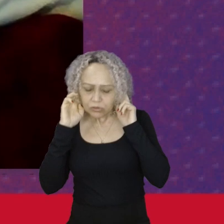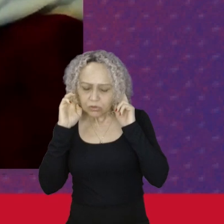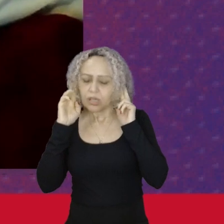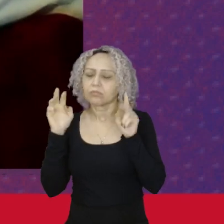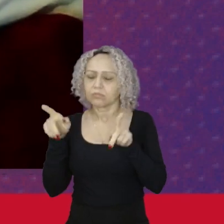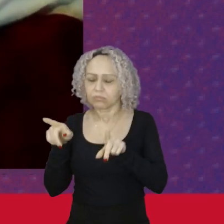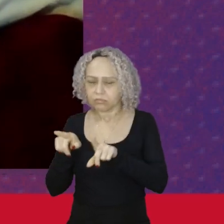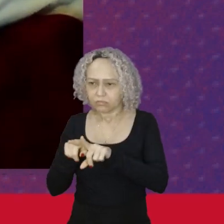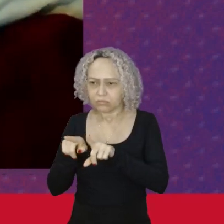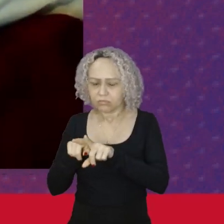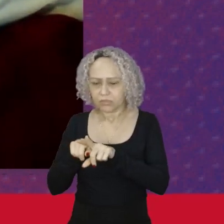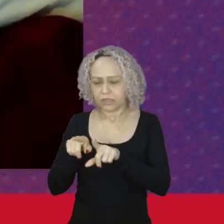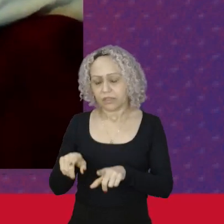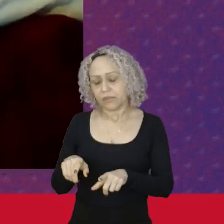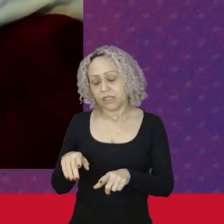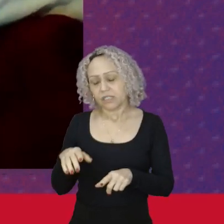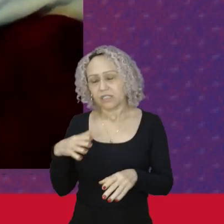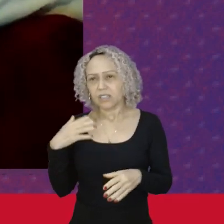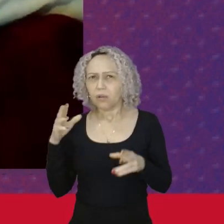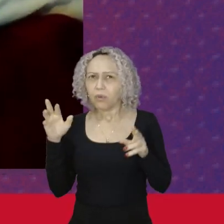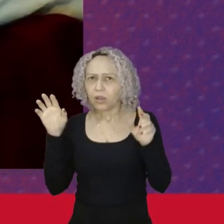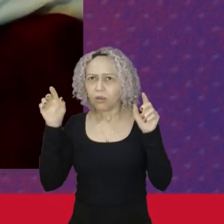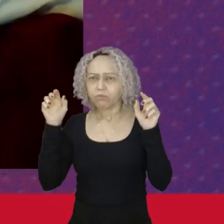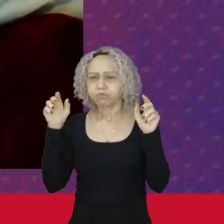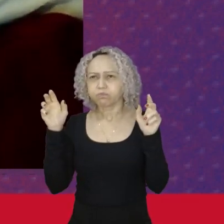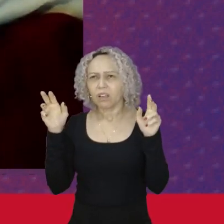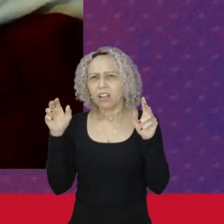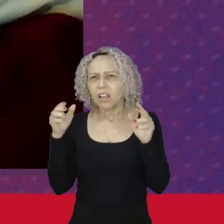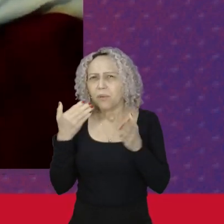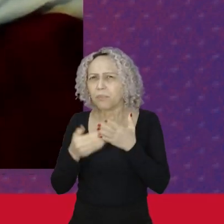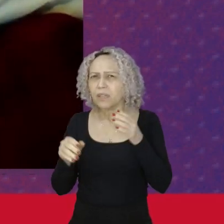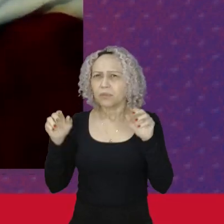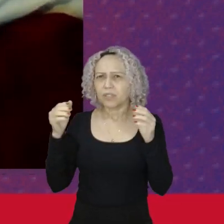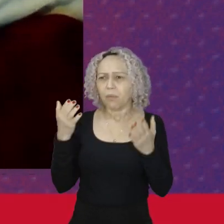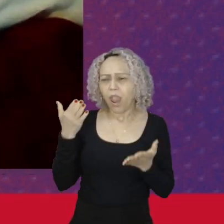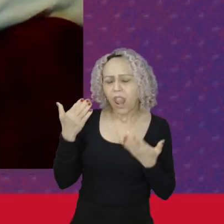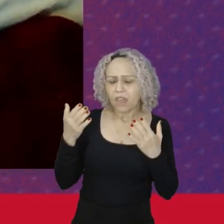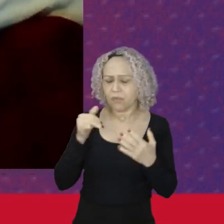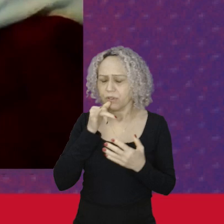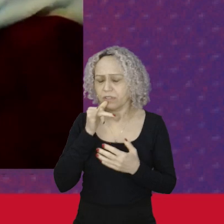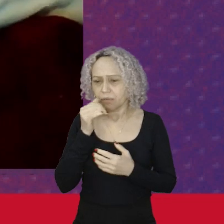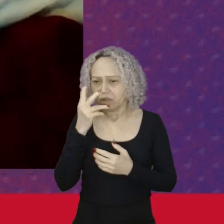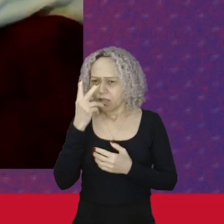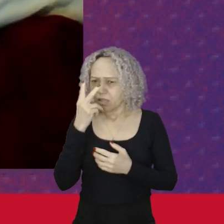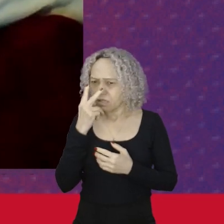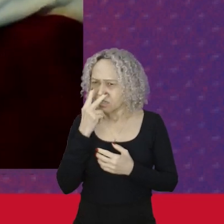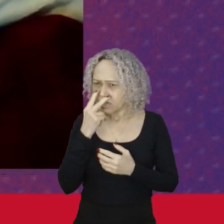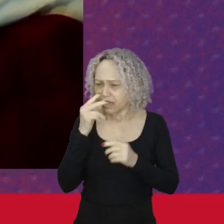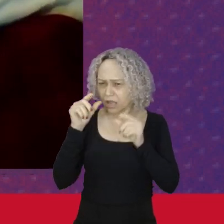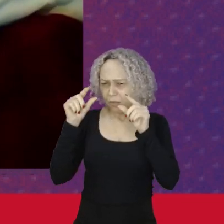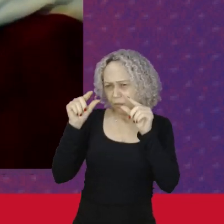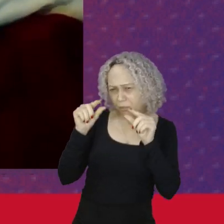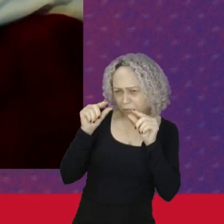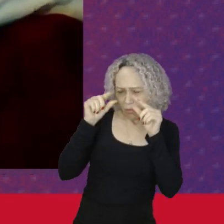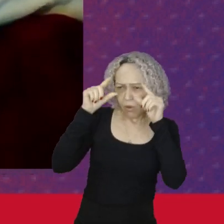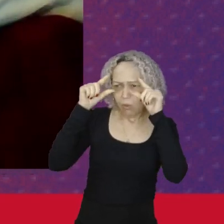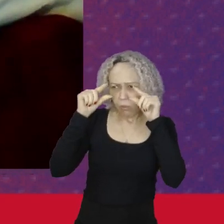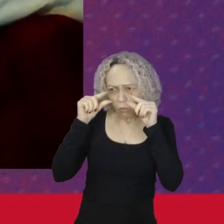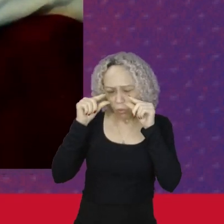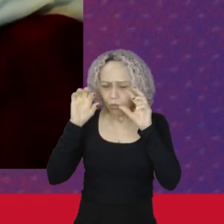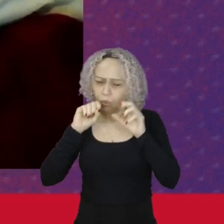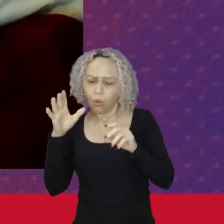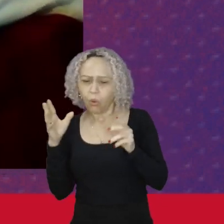né? Desde perdas leves até perdas severas. E qual seria a concepção